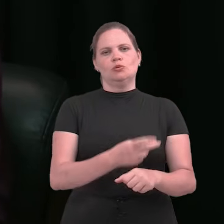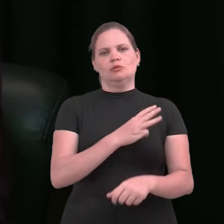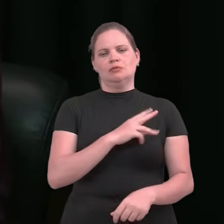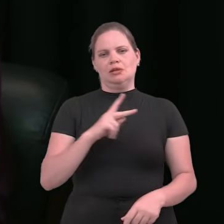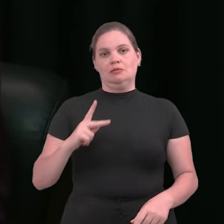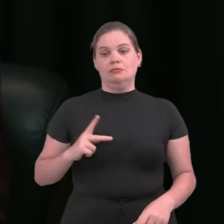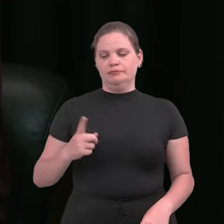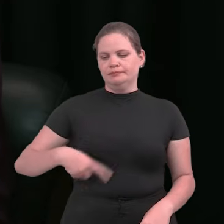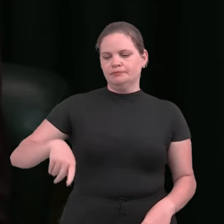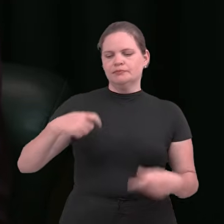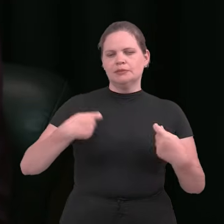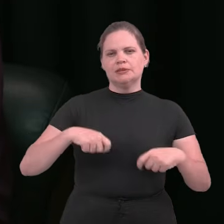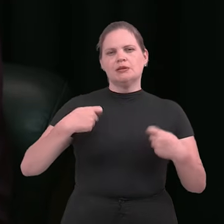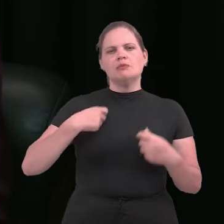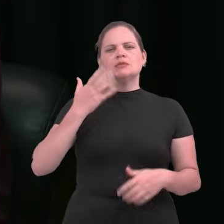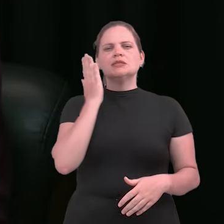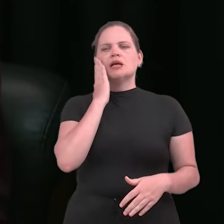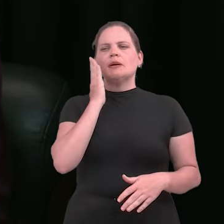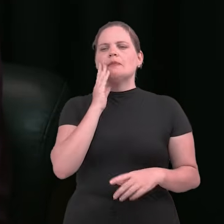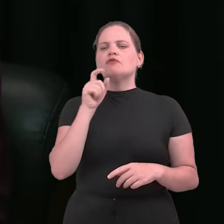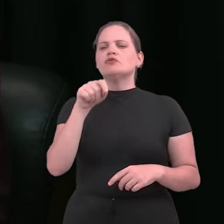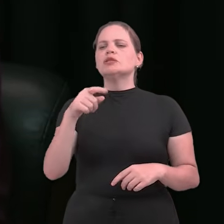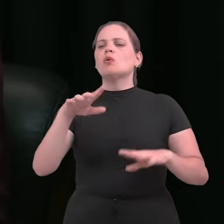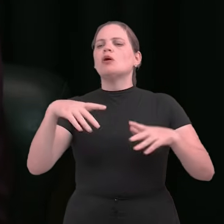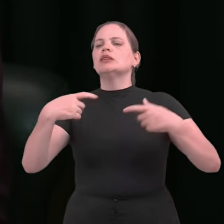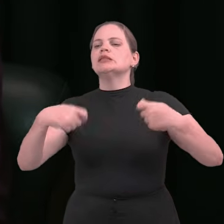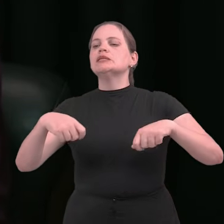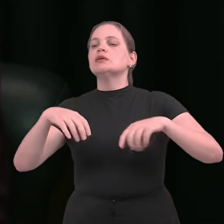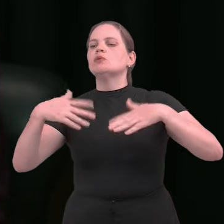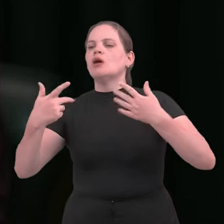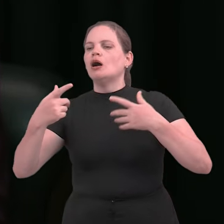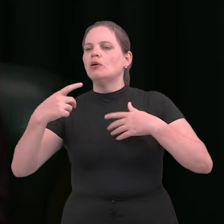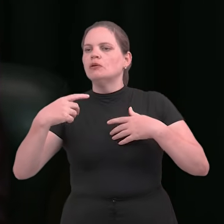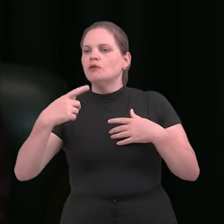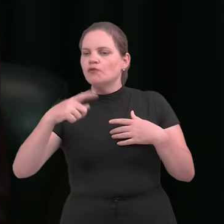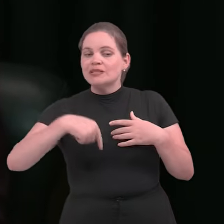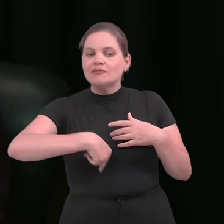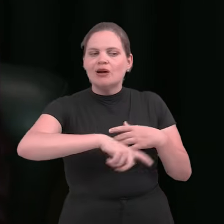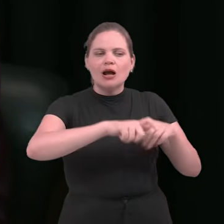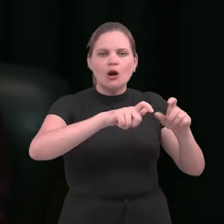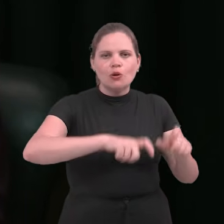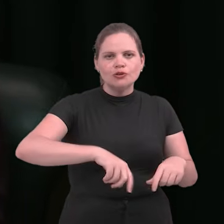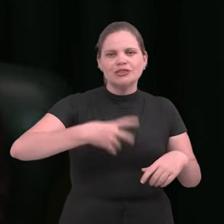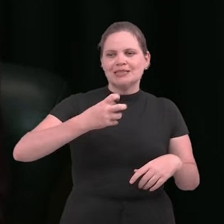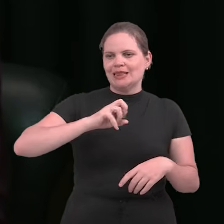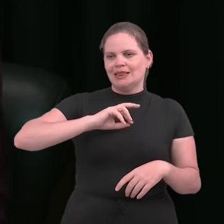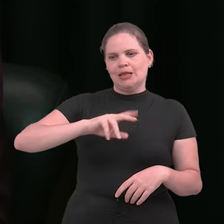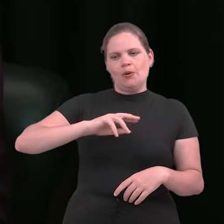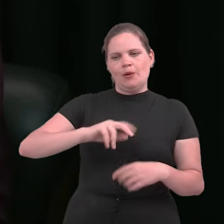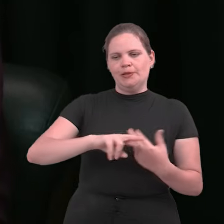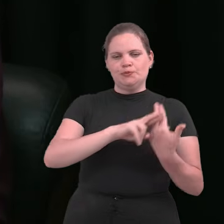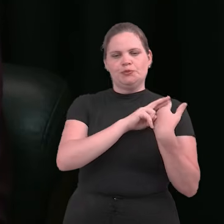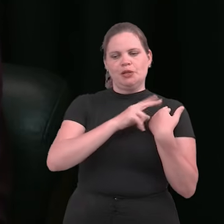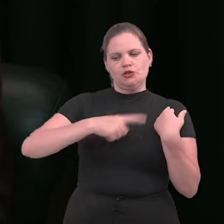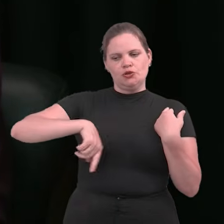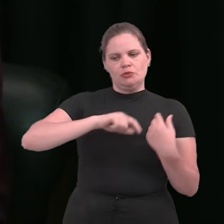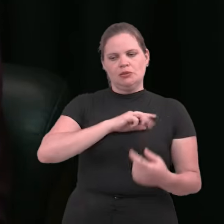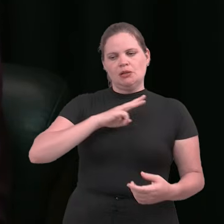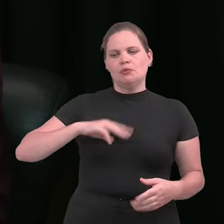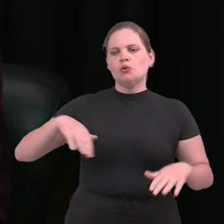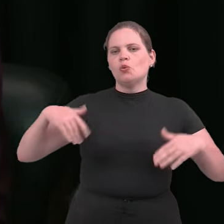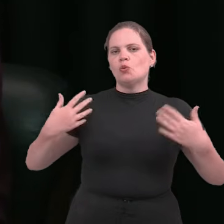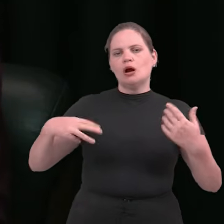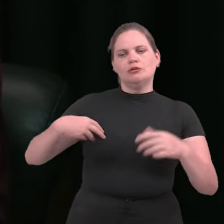nós temos que saber onde mandar aquela pessoa, se não for matéria do Ministério Público, onde a gente indica. Então, o